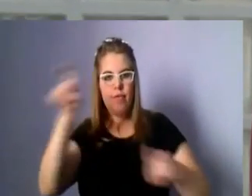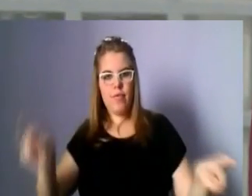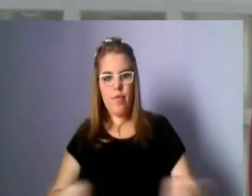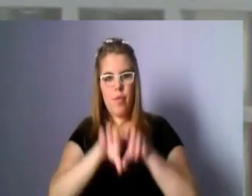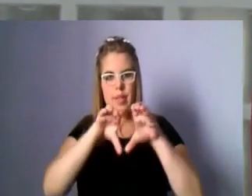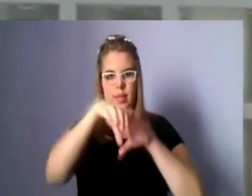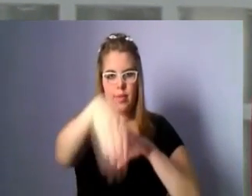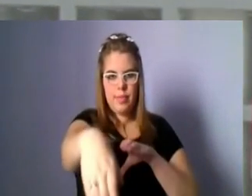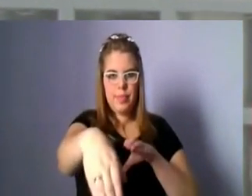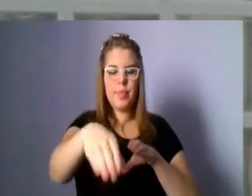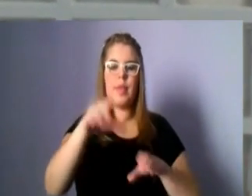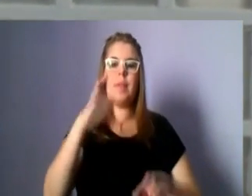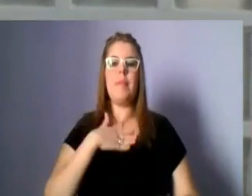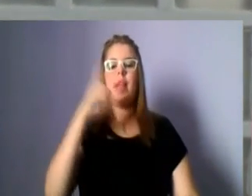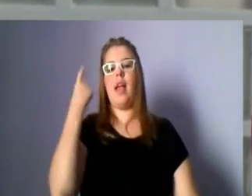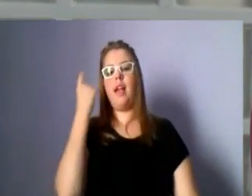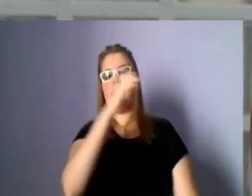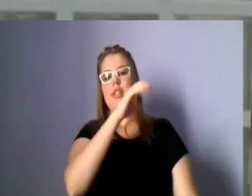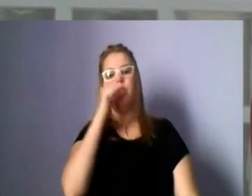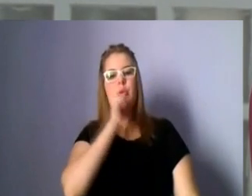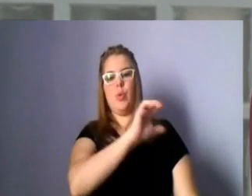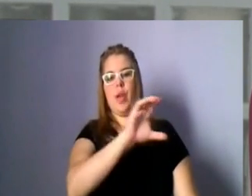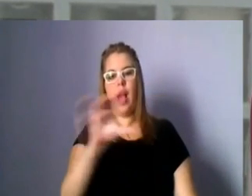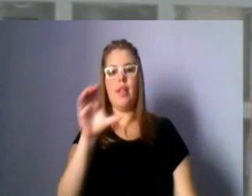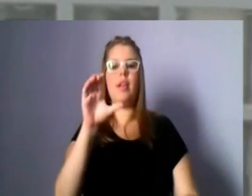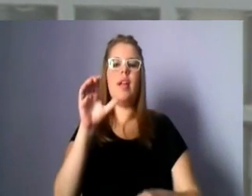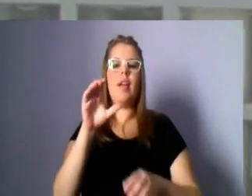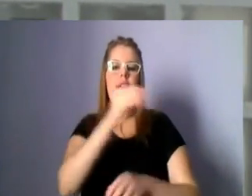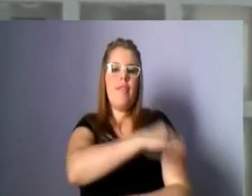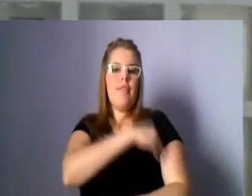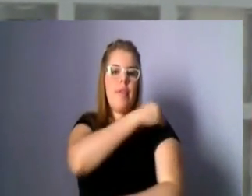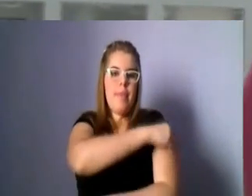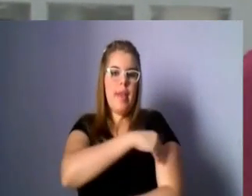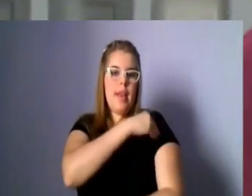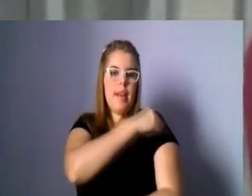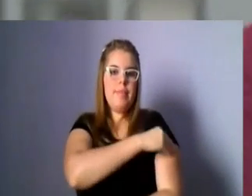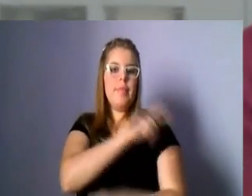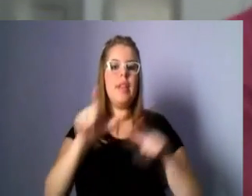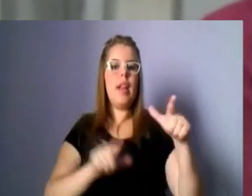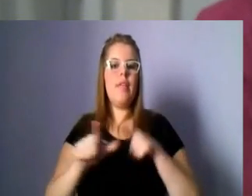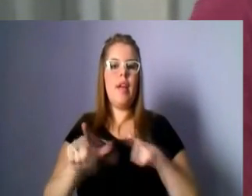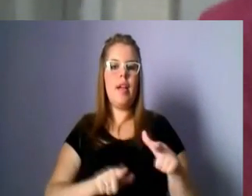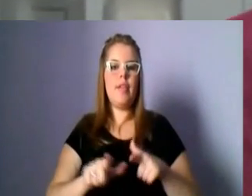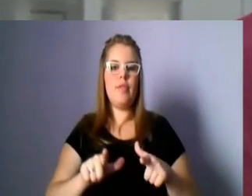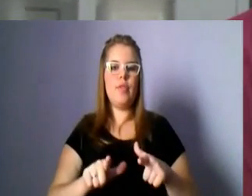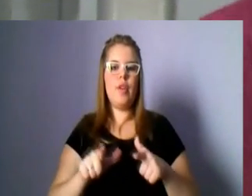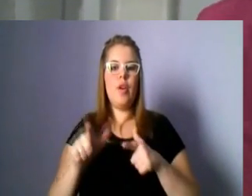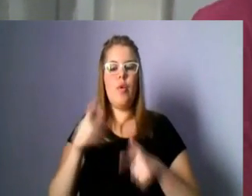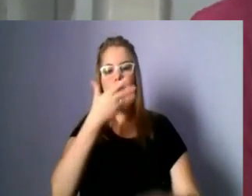da computação. A minha ex-cunhada, ela era enfermeira e ela